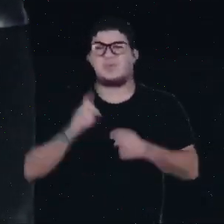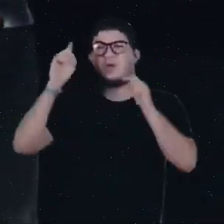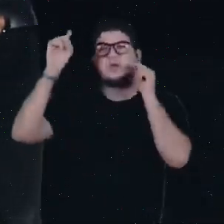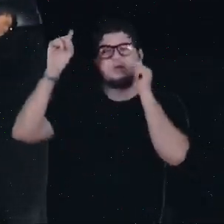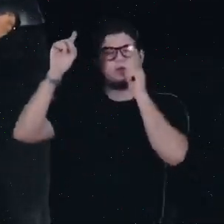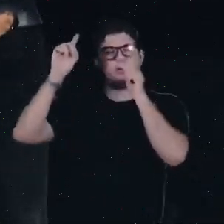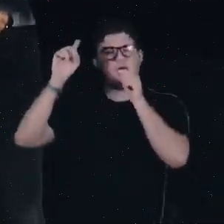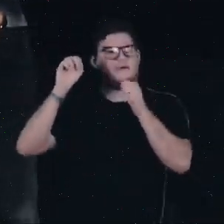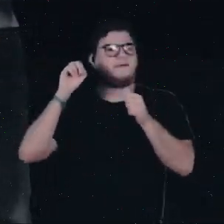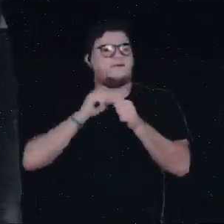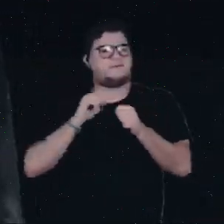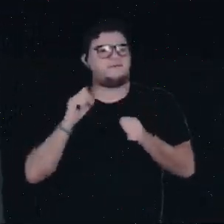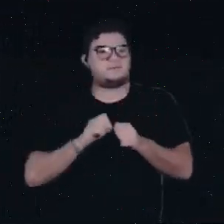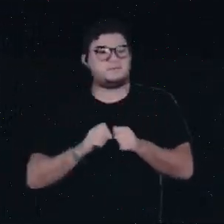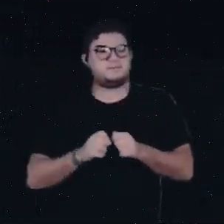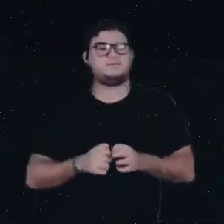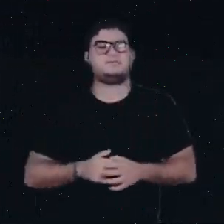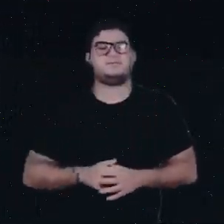Aí ele fez.